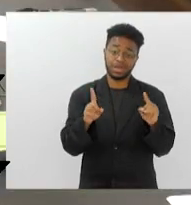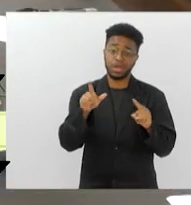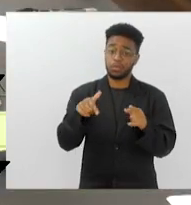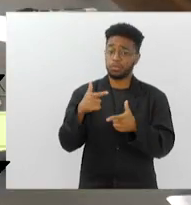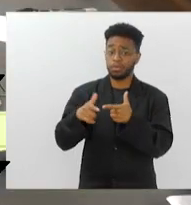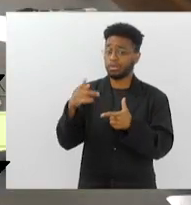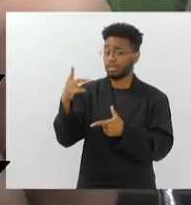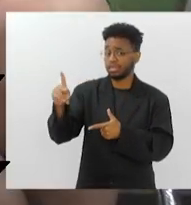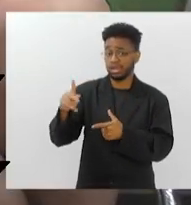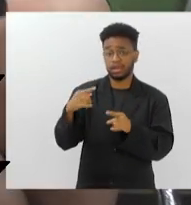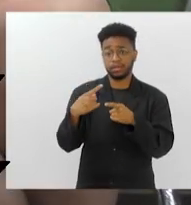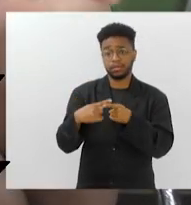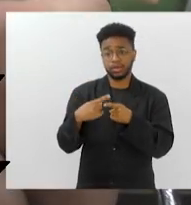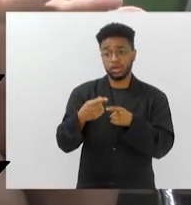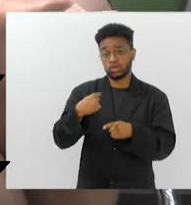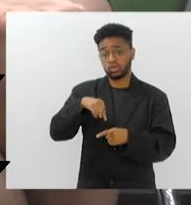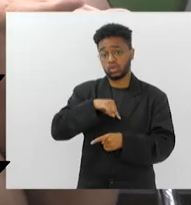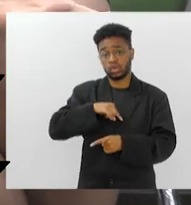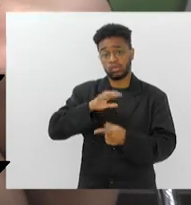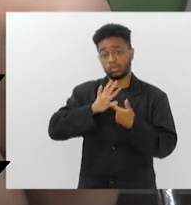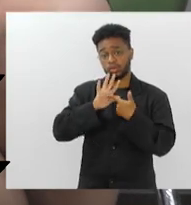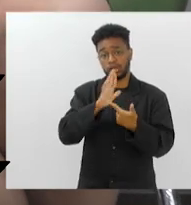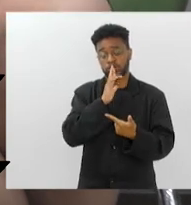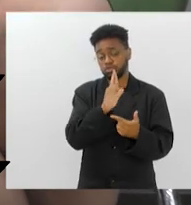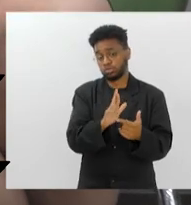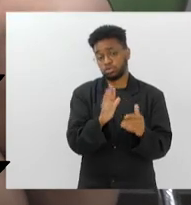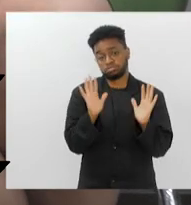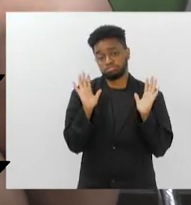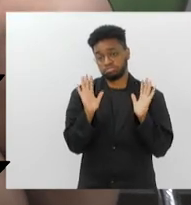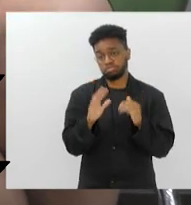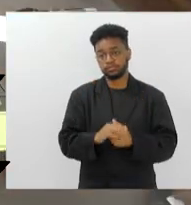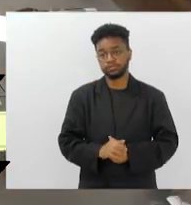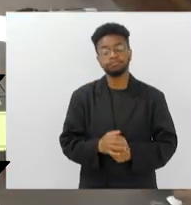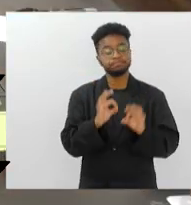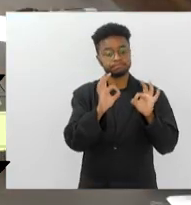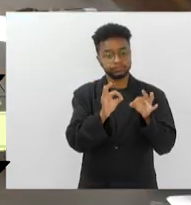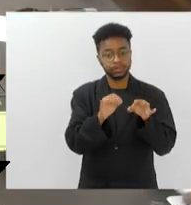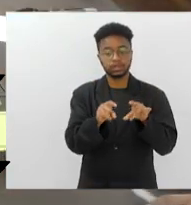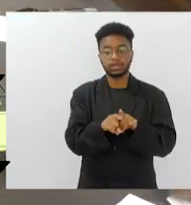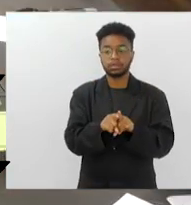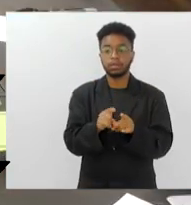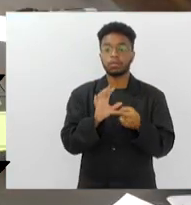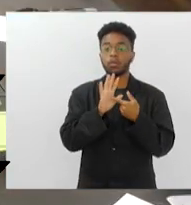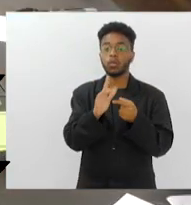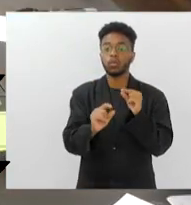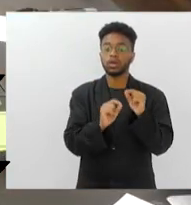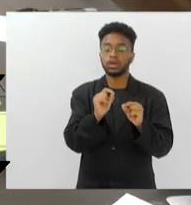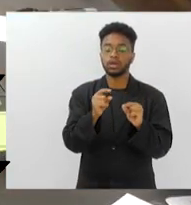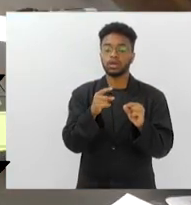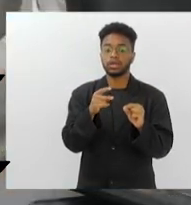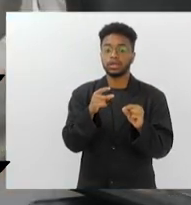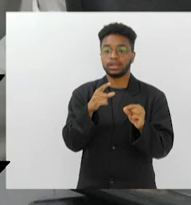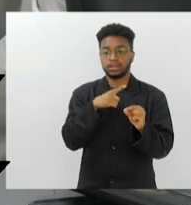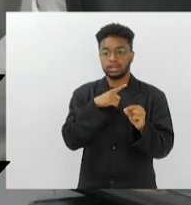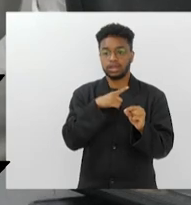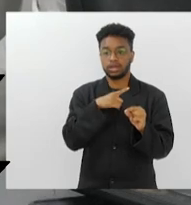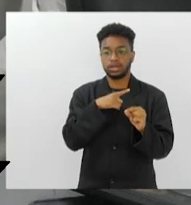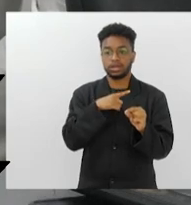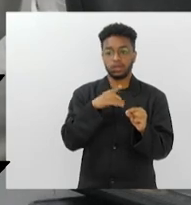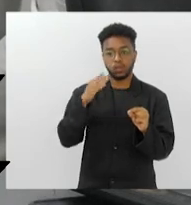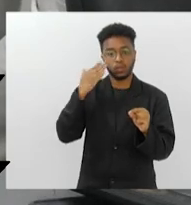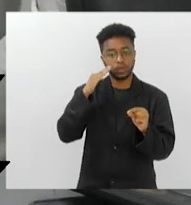né aqui a gente tá dando uma resposta à sociedade e mais do que isso reforça aquela tese Nossa de que ainda que os entendimentos das